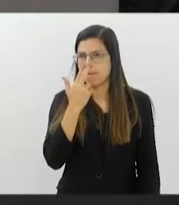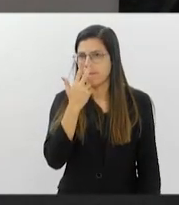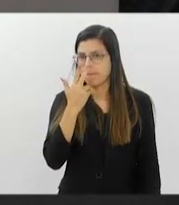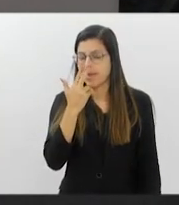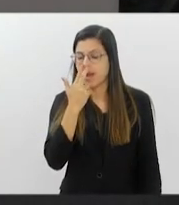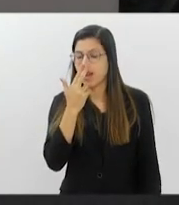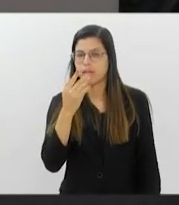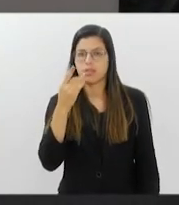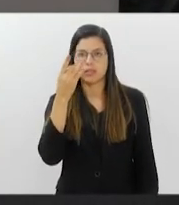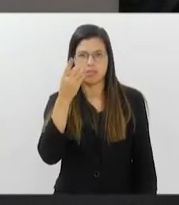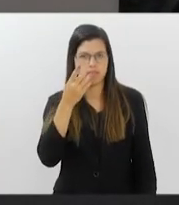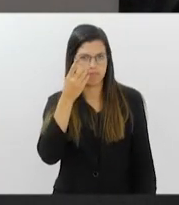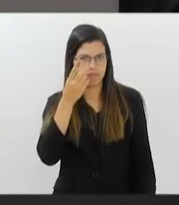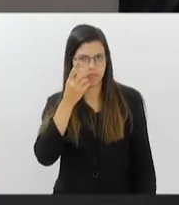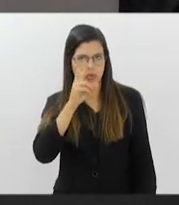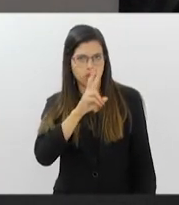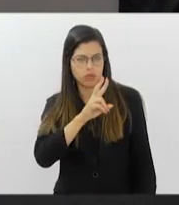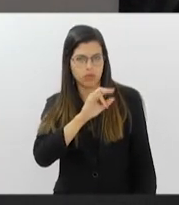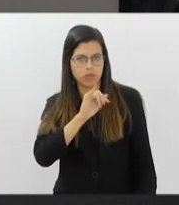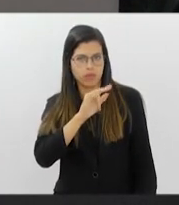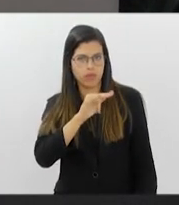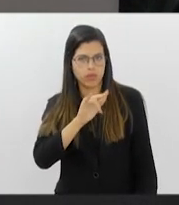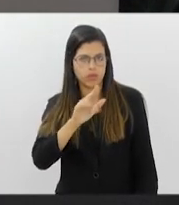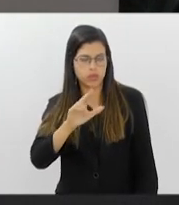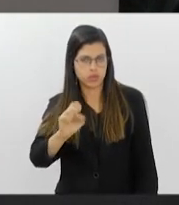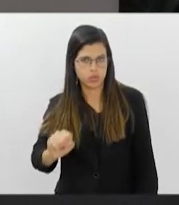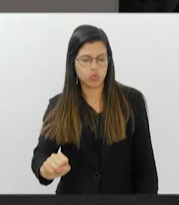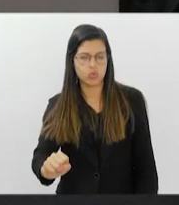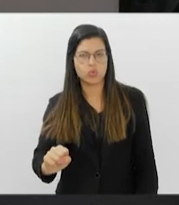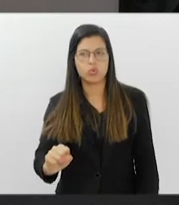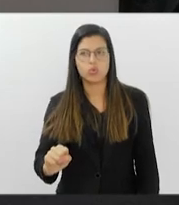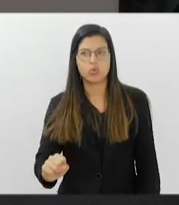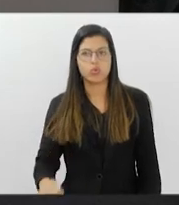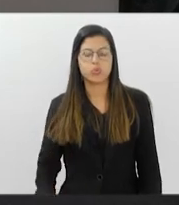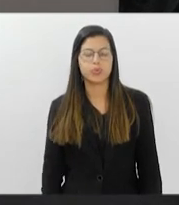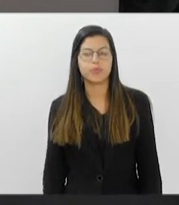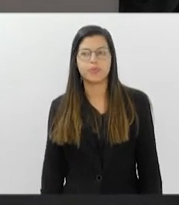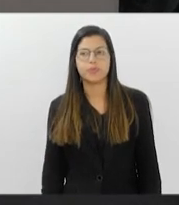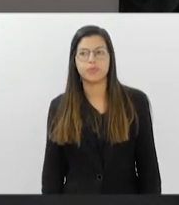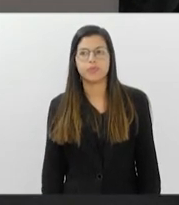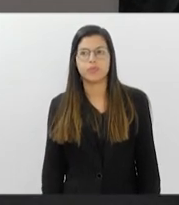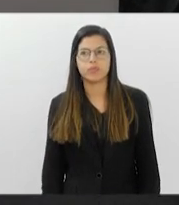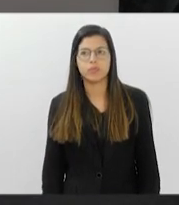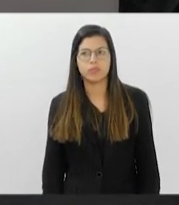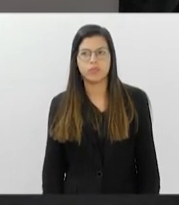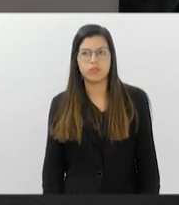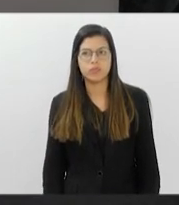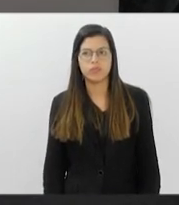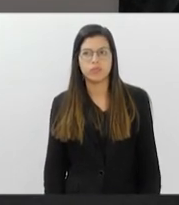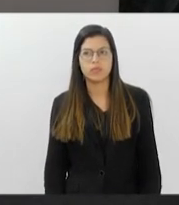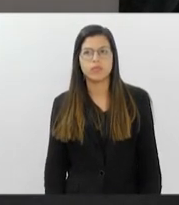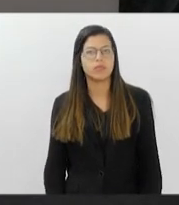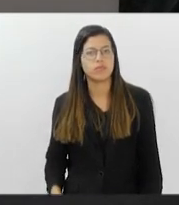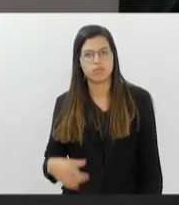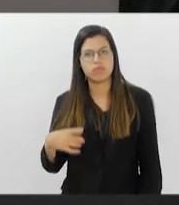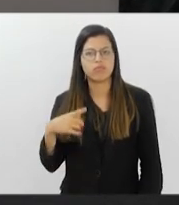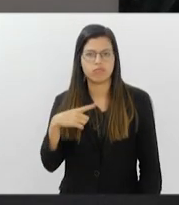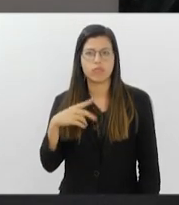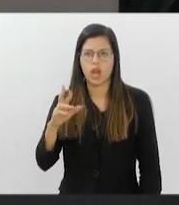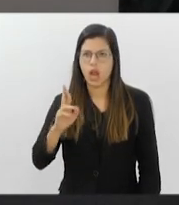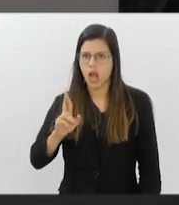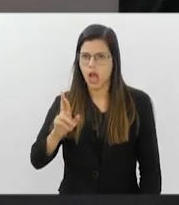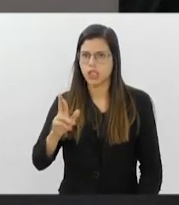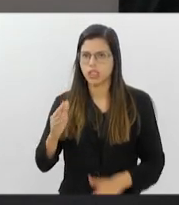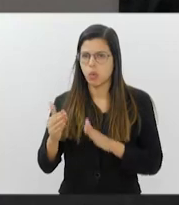deputado Vinícius Corsivino, que Vossa Excelência tem razão. Né?